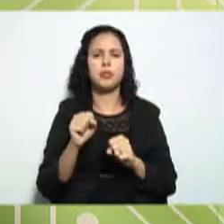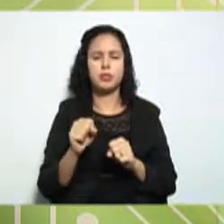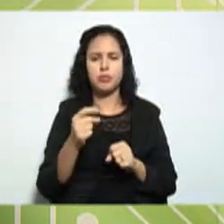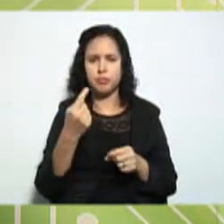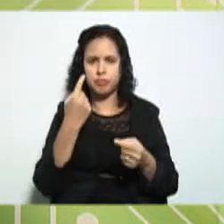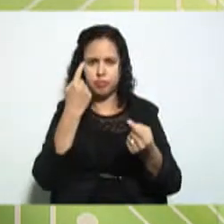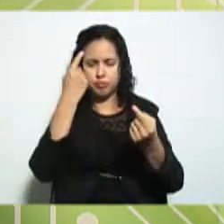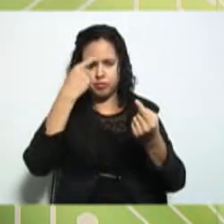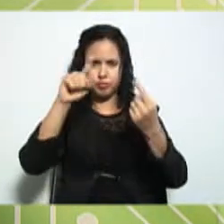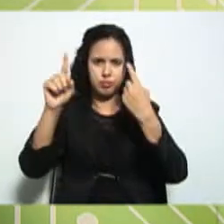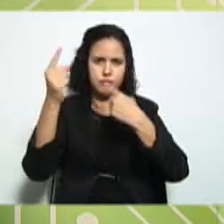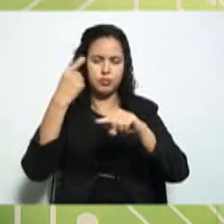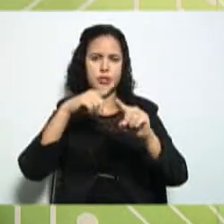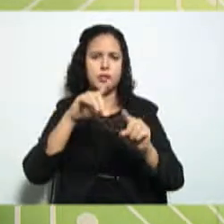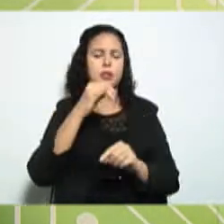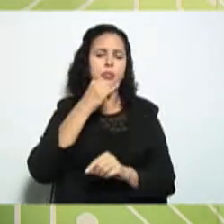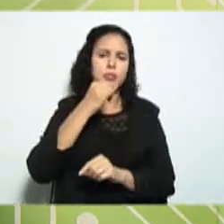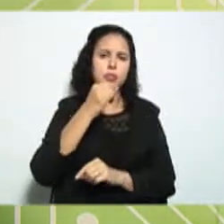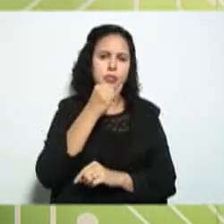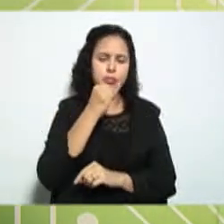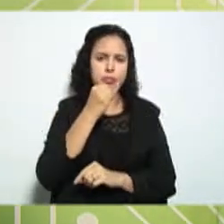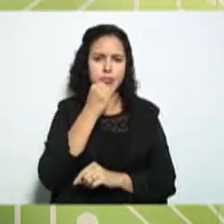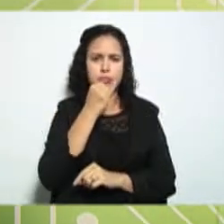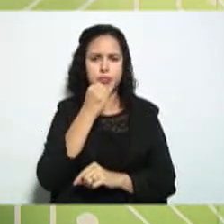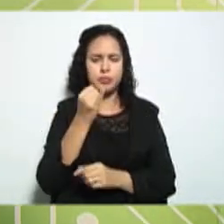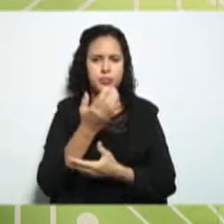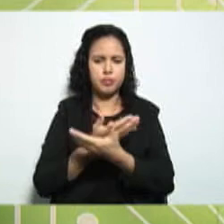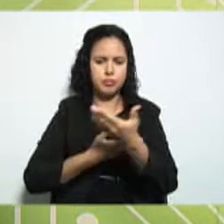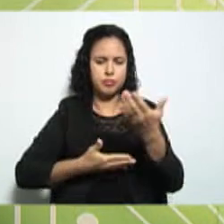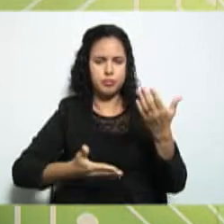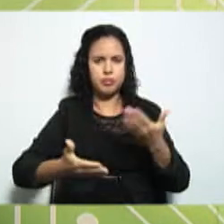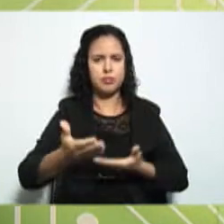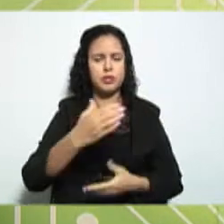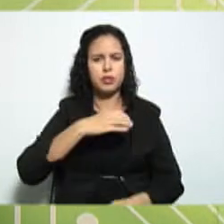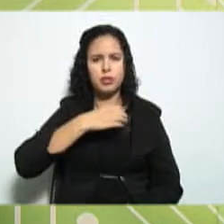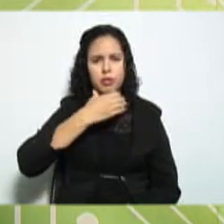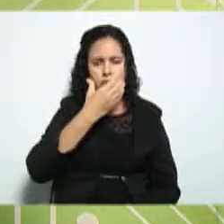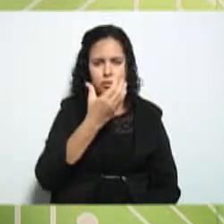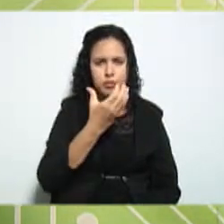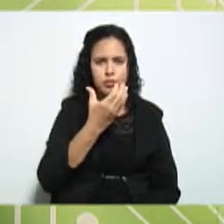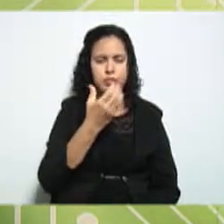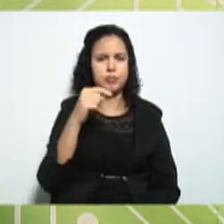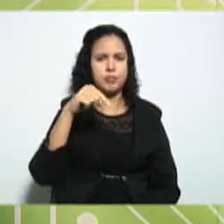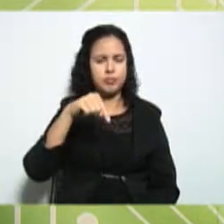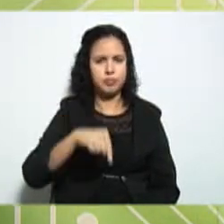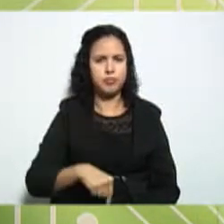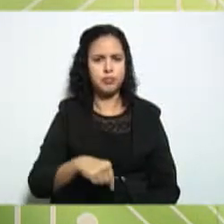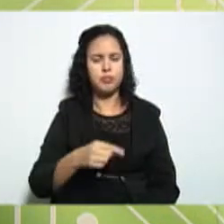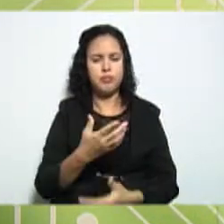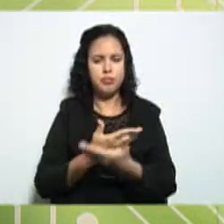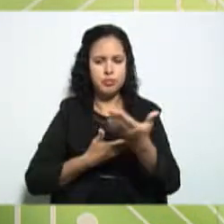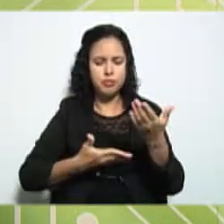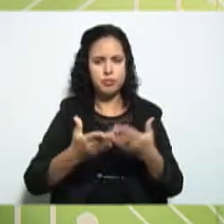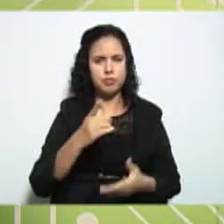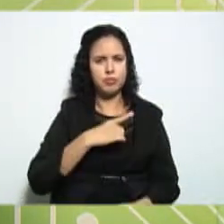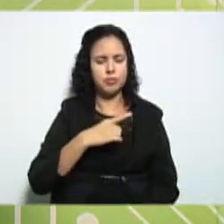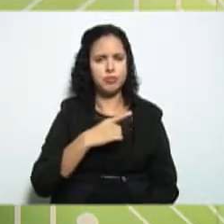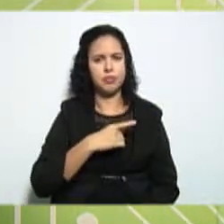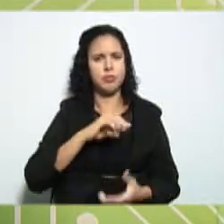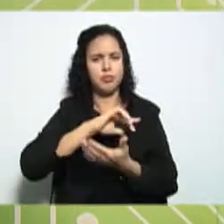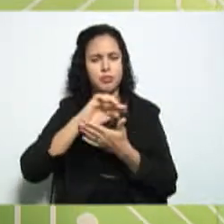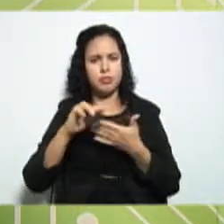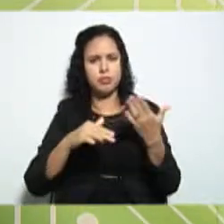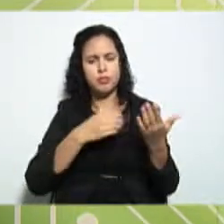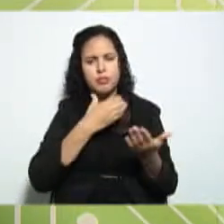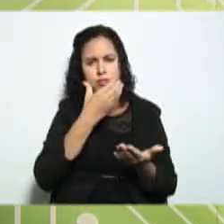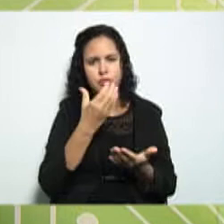pode surgir, por exemplo, uma rede de distribuição de frutas. O nosso estado que distribui várias, produz várias frutas, ele pode ter,